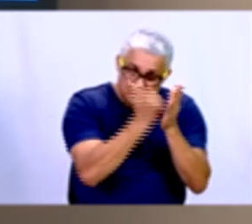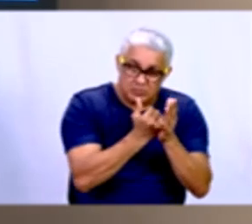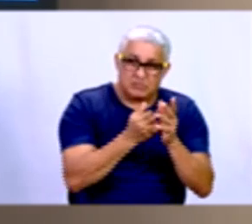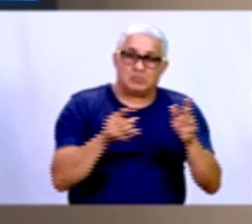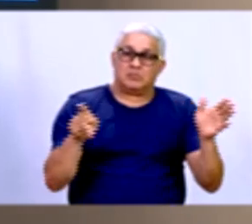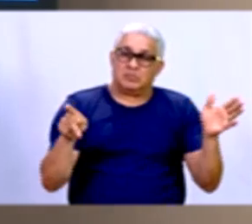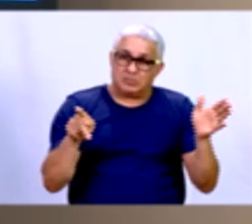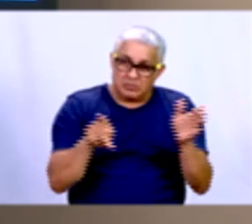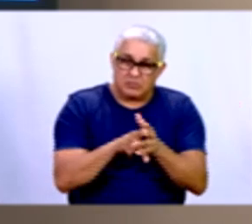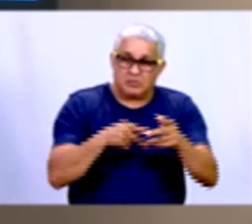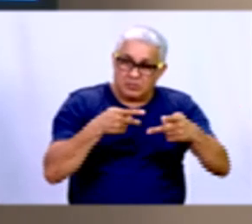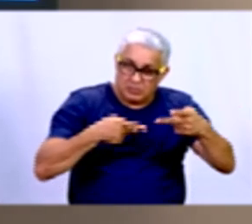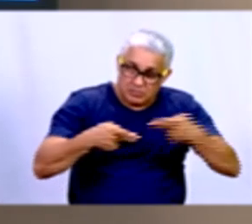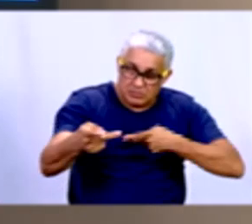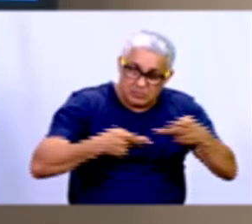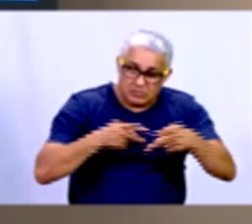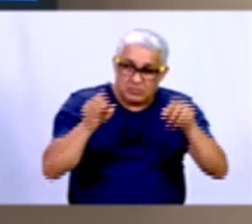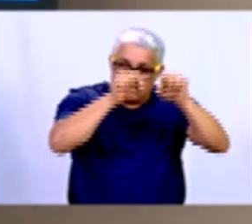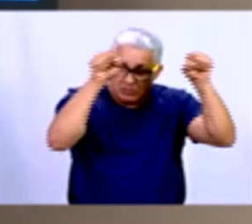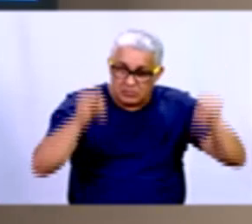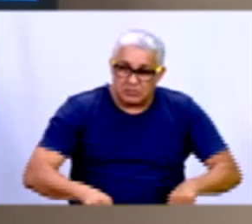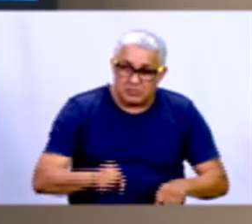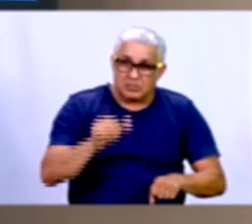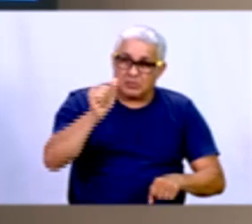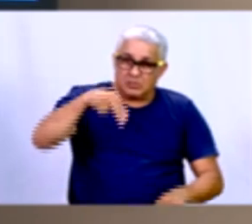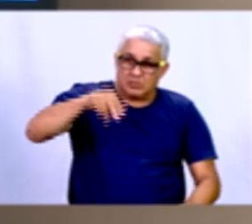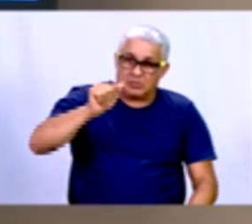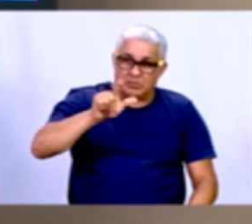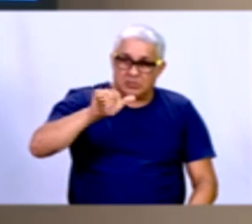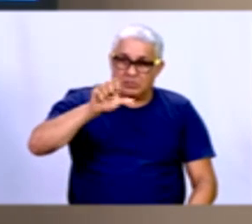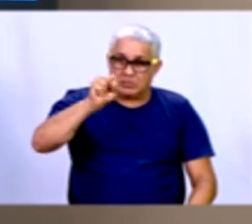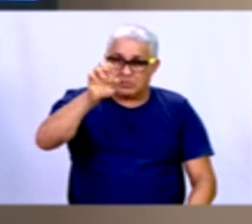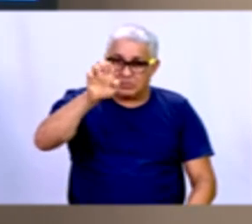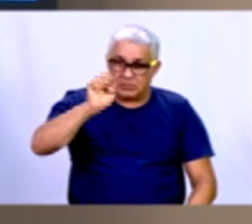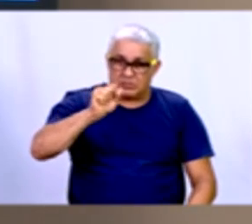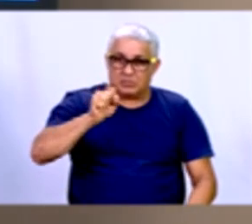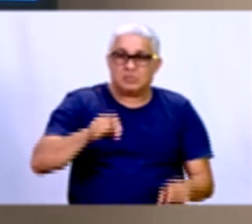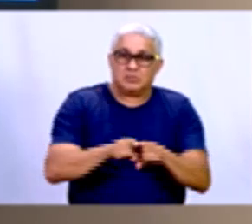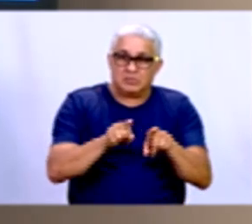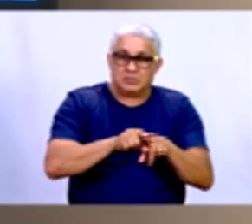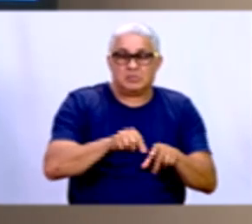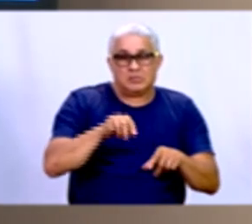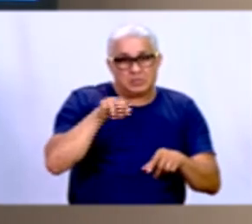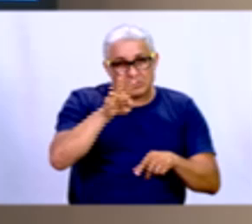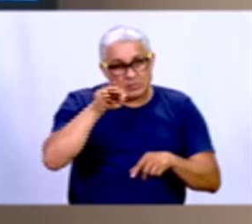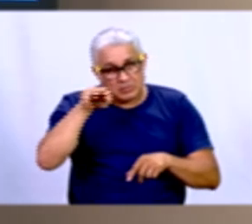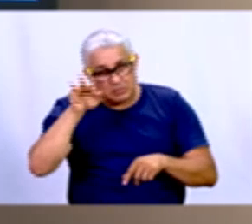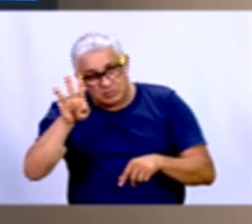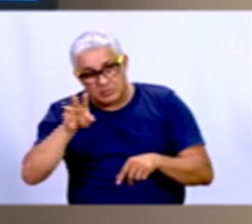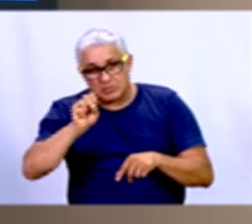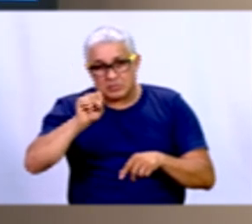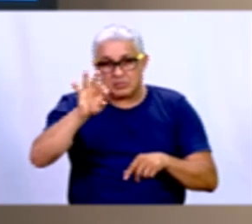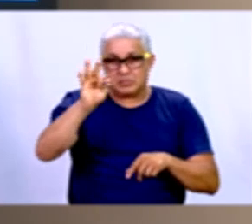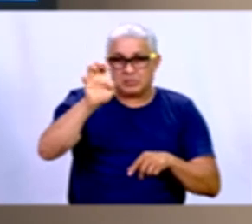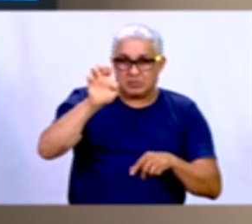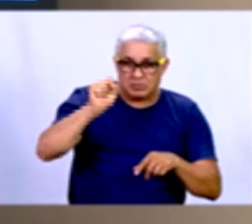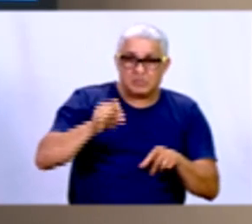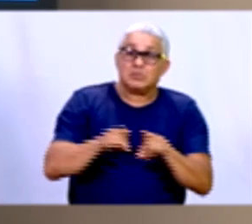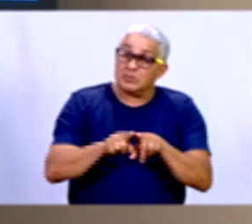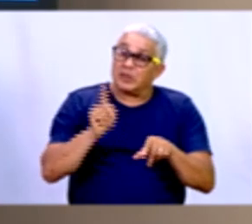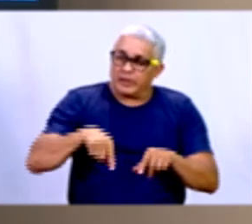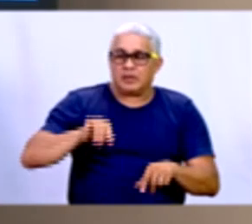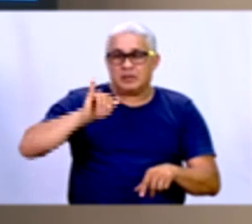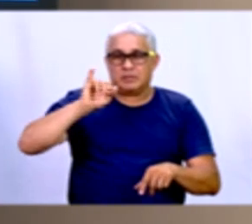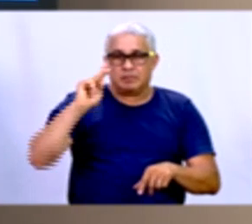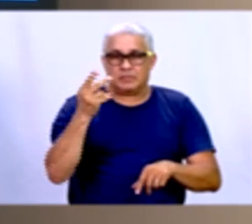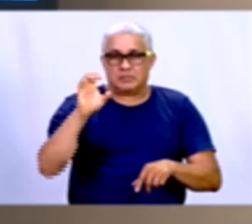análise e desenvolvimento de sistemas, vocês vão desenvolver sistemas, vão desenvolver sites. Então, a IHC vai entrar nisso daí. Ela vai entrar nas avaliações